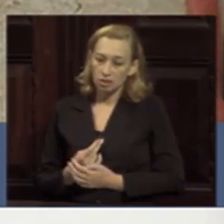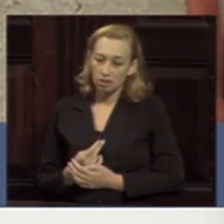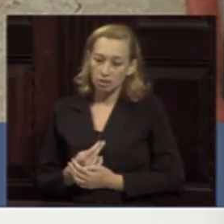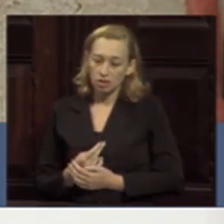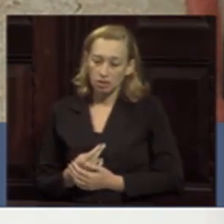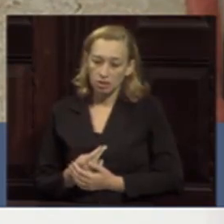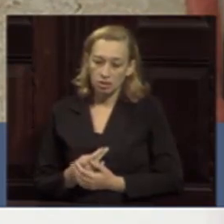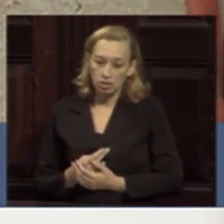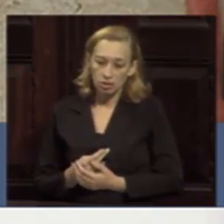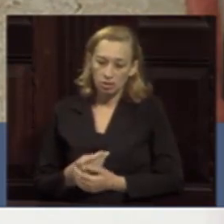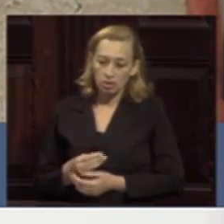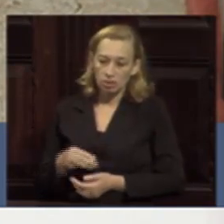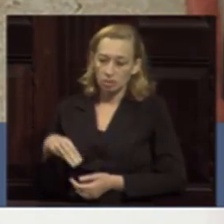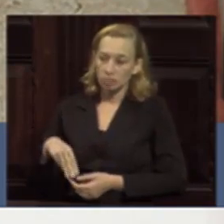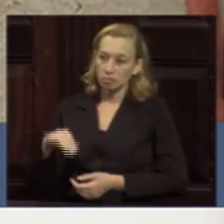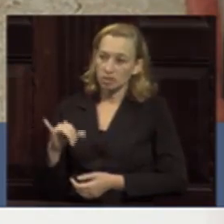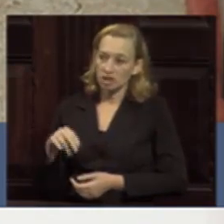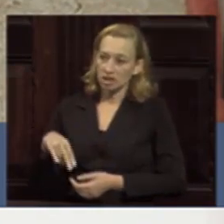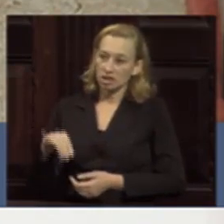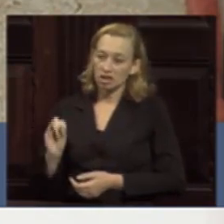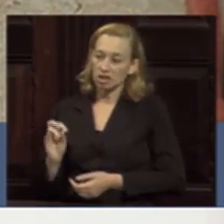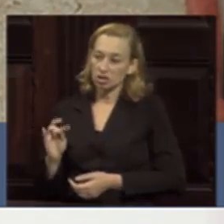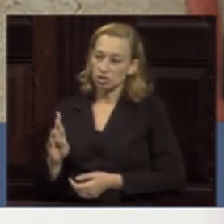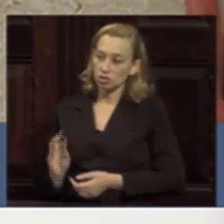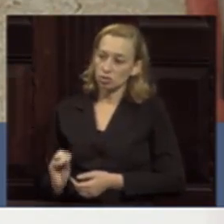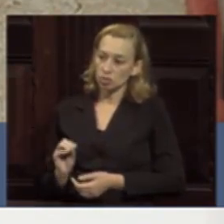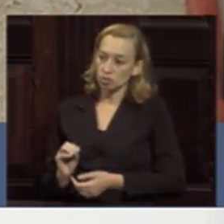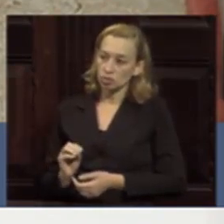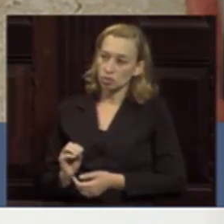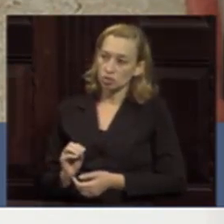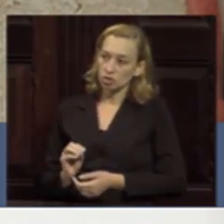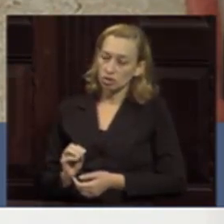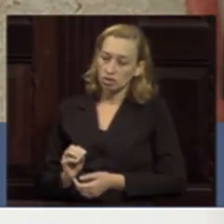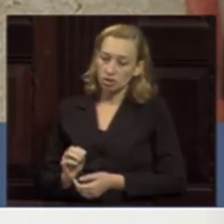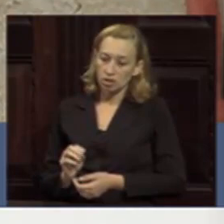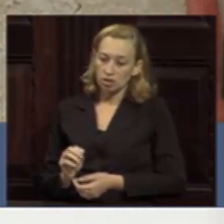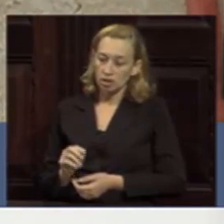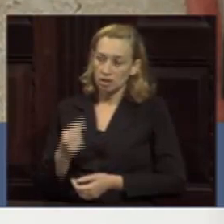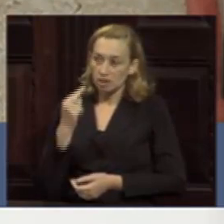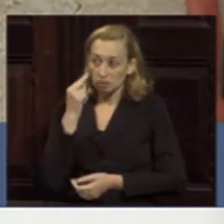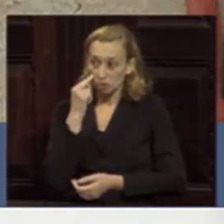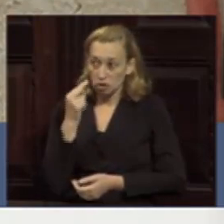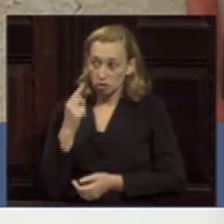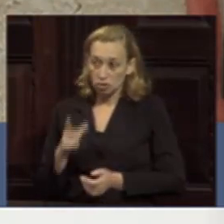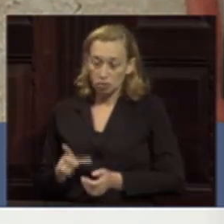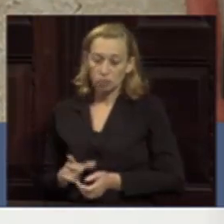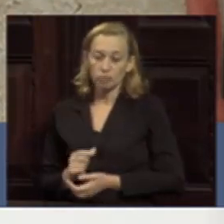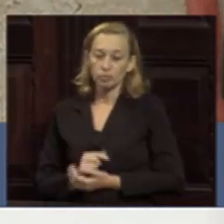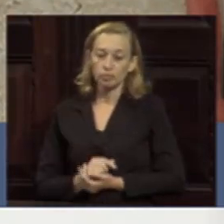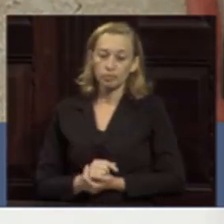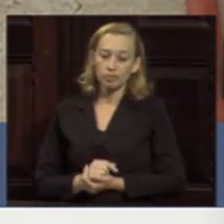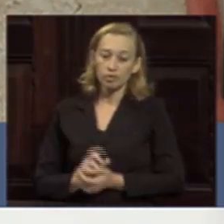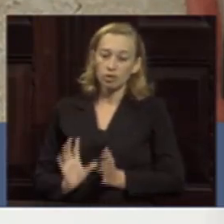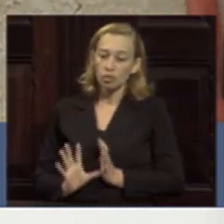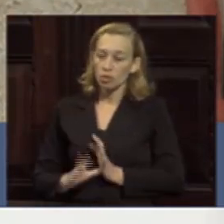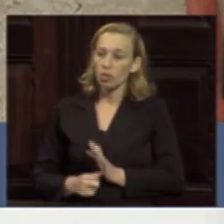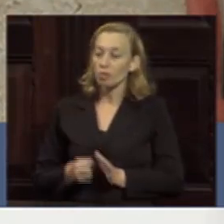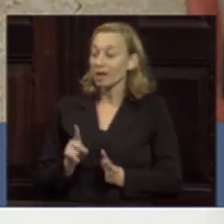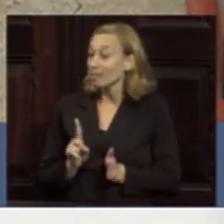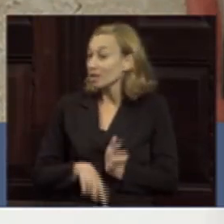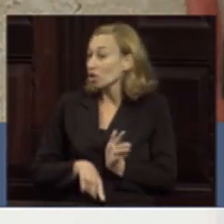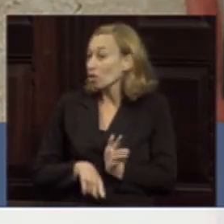os ministros do Supremo ouvissem ou lessem os pronunciamentos aqui, o roubo seria